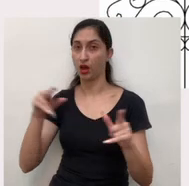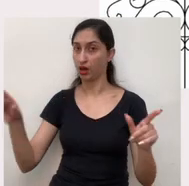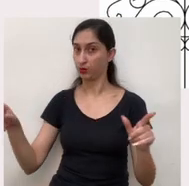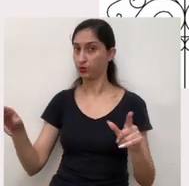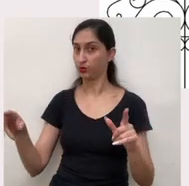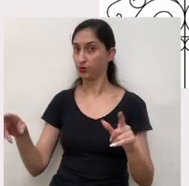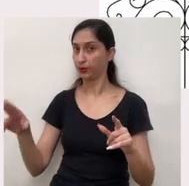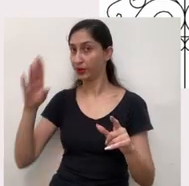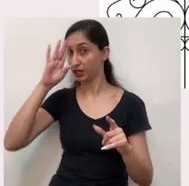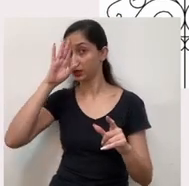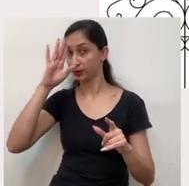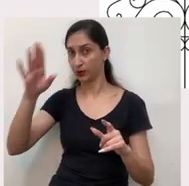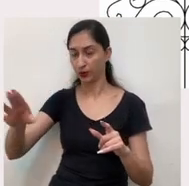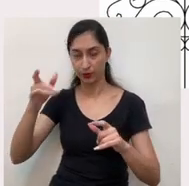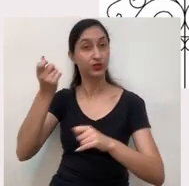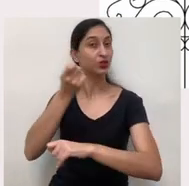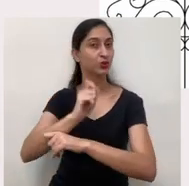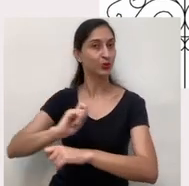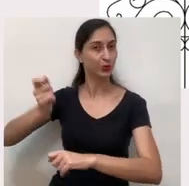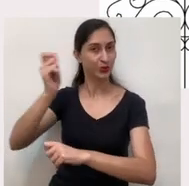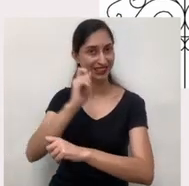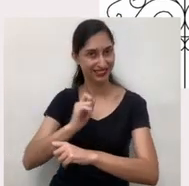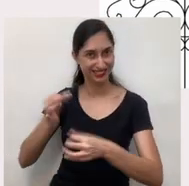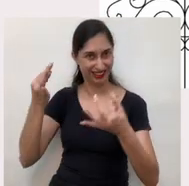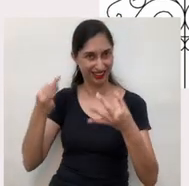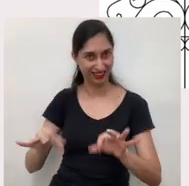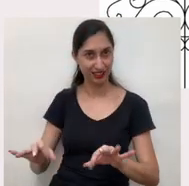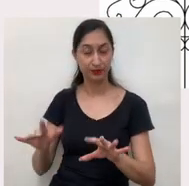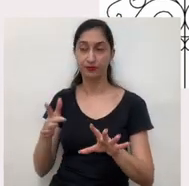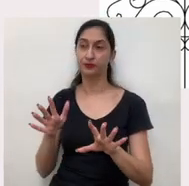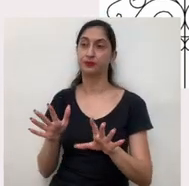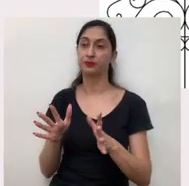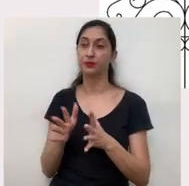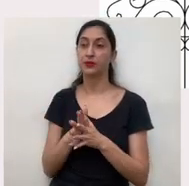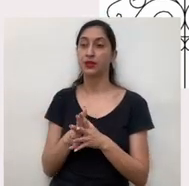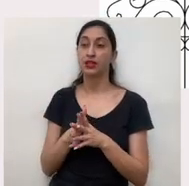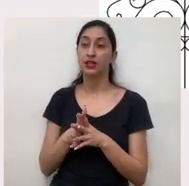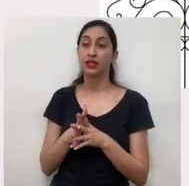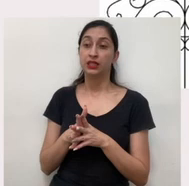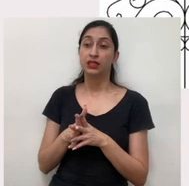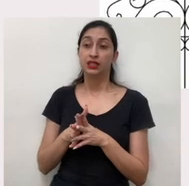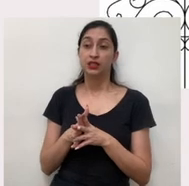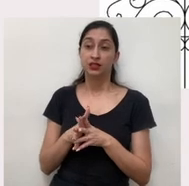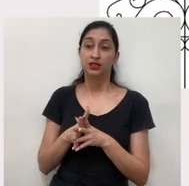formas escultóricas, né, mas acho que também das pinturas,